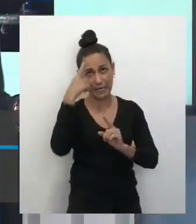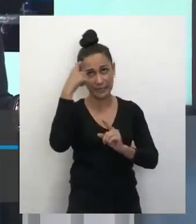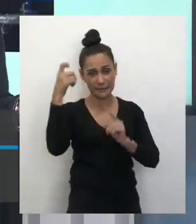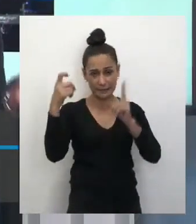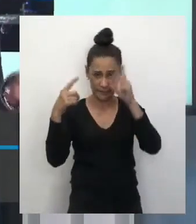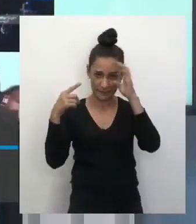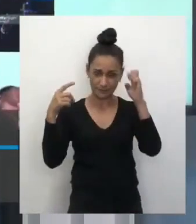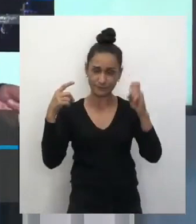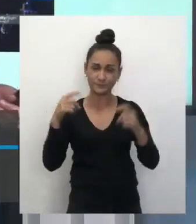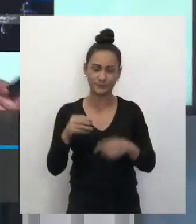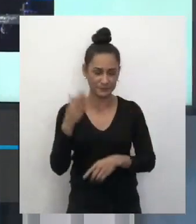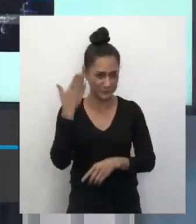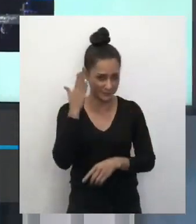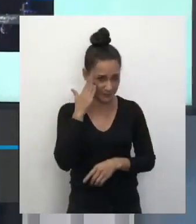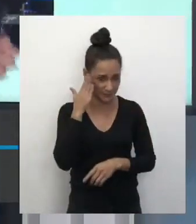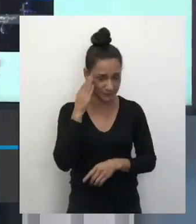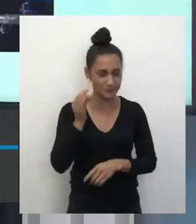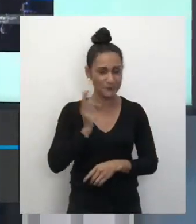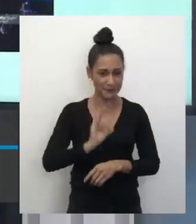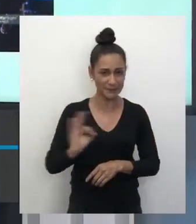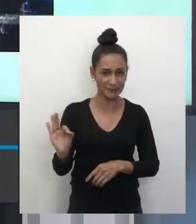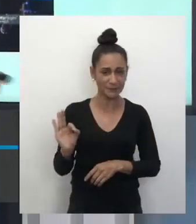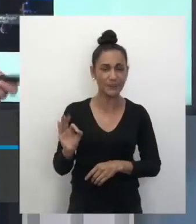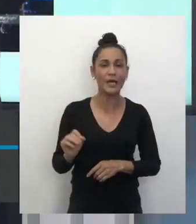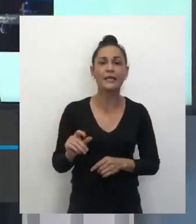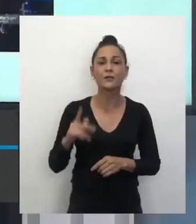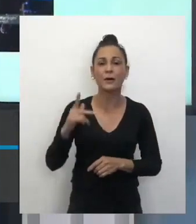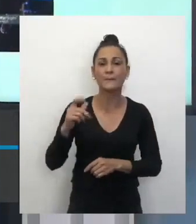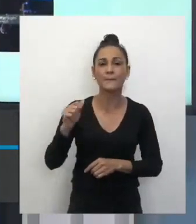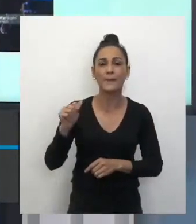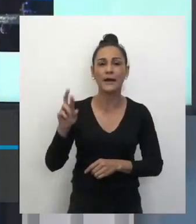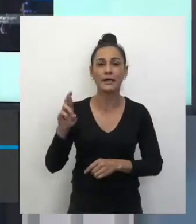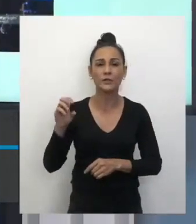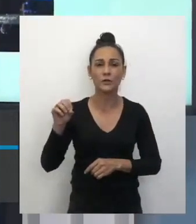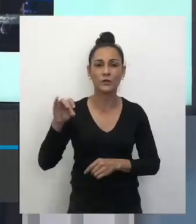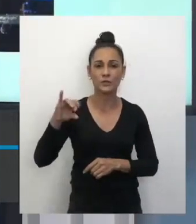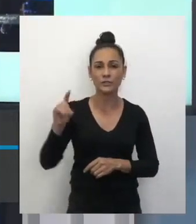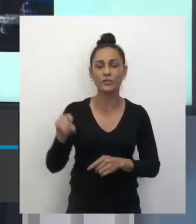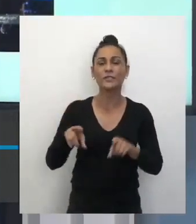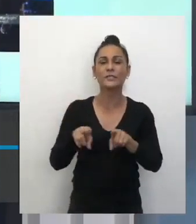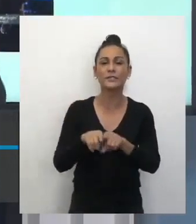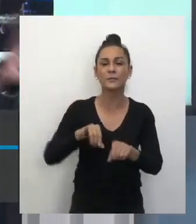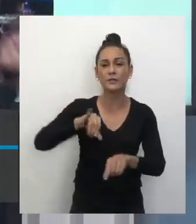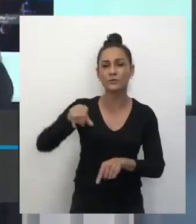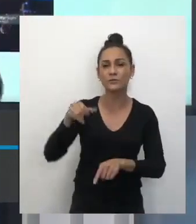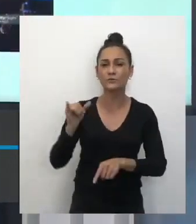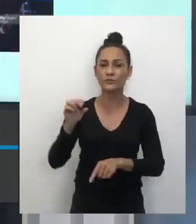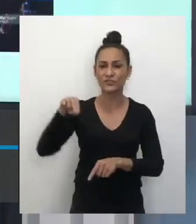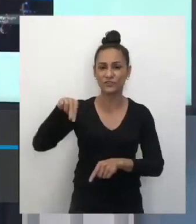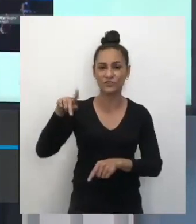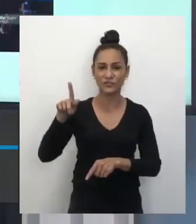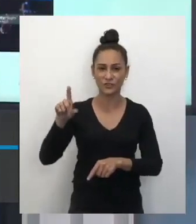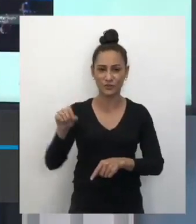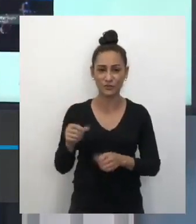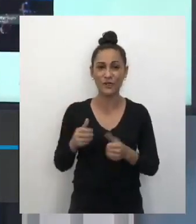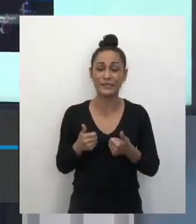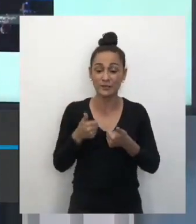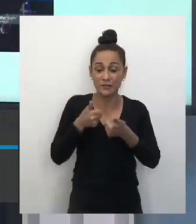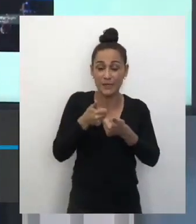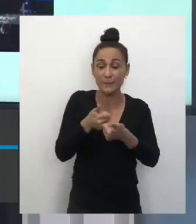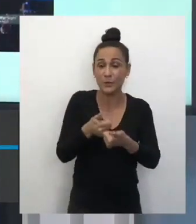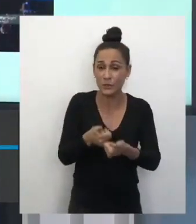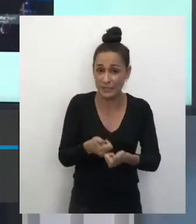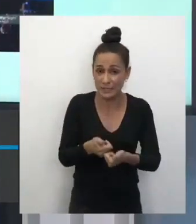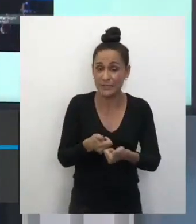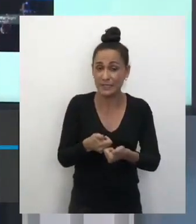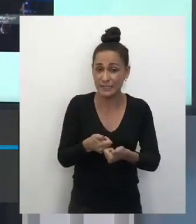vender, tá certo? Então, a paródia, né, e o jingle, nesse caso, né, elas acabam se aproximando. Porque a paródia,